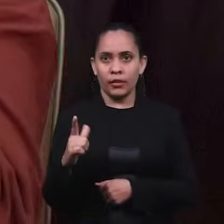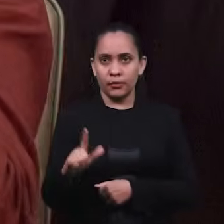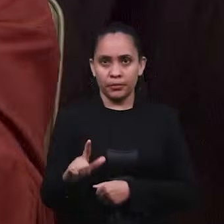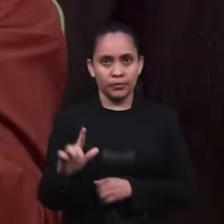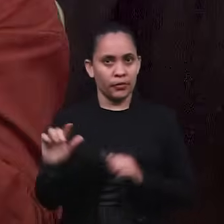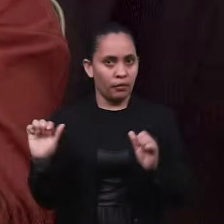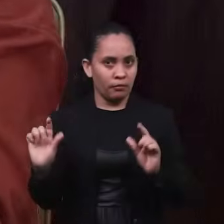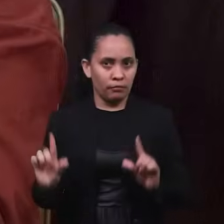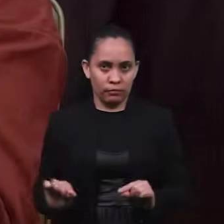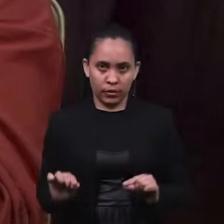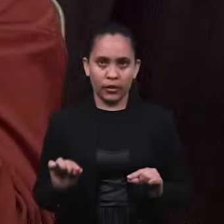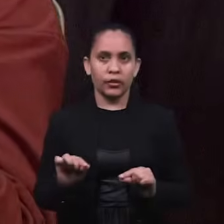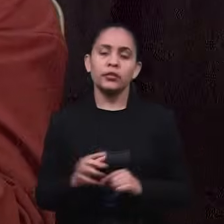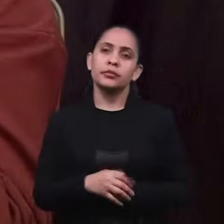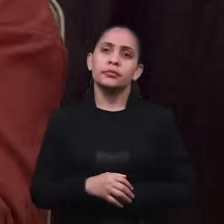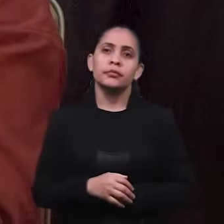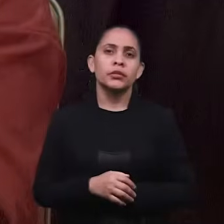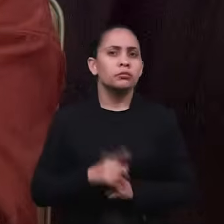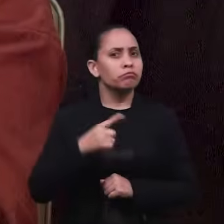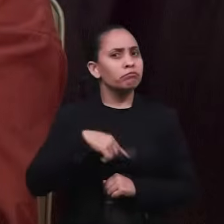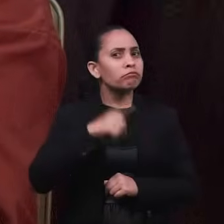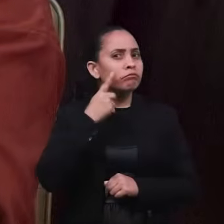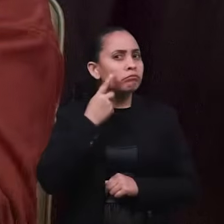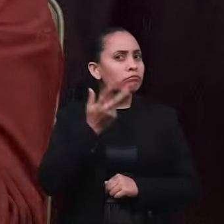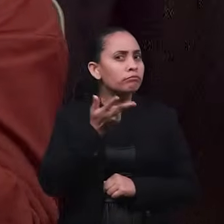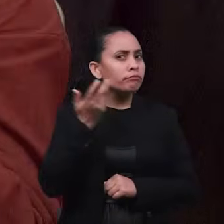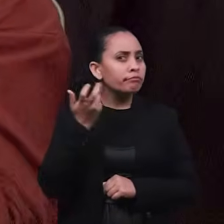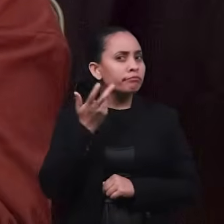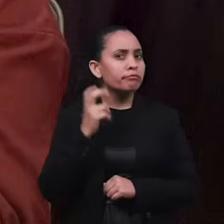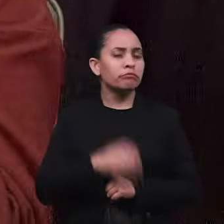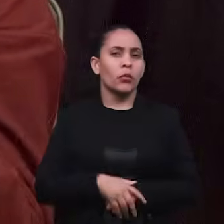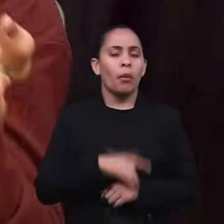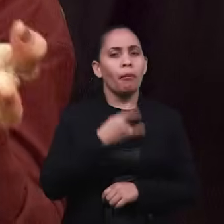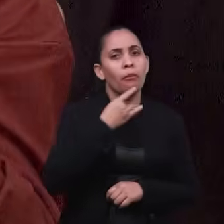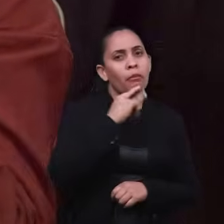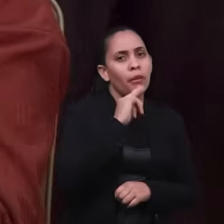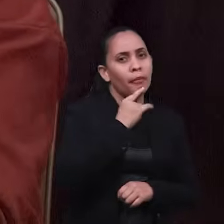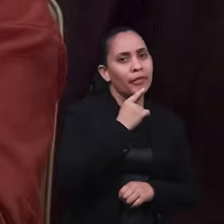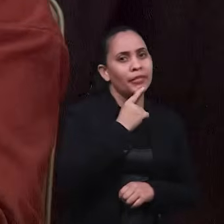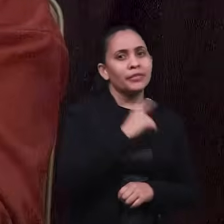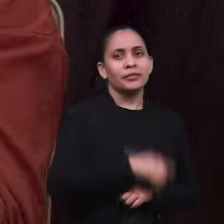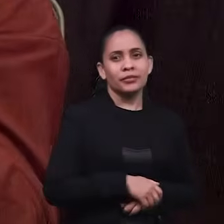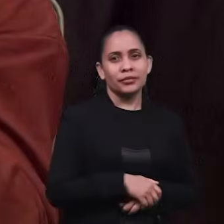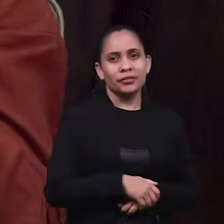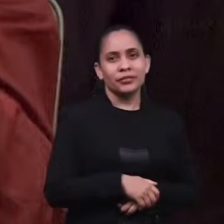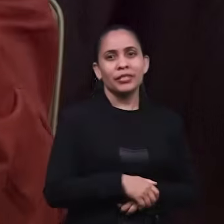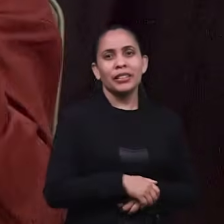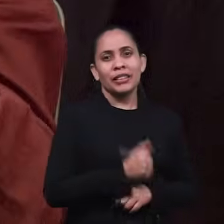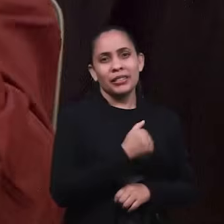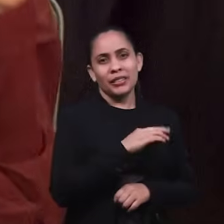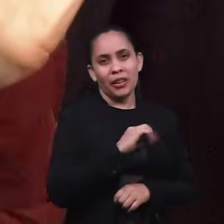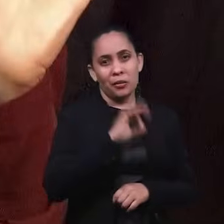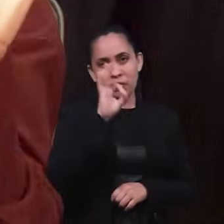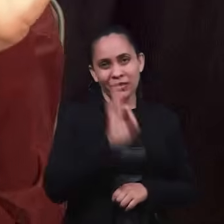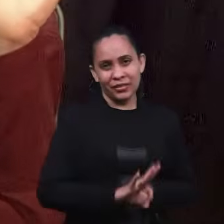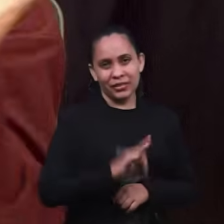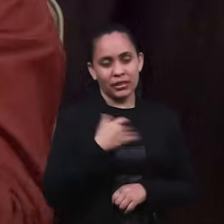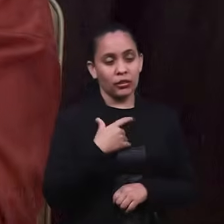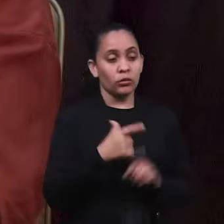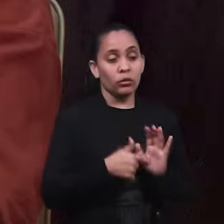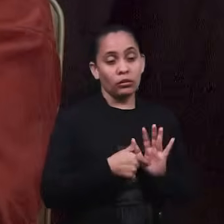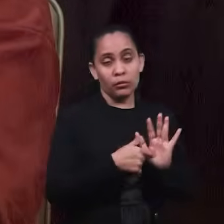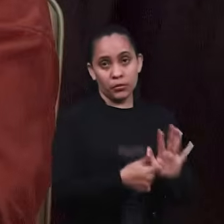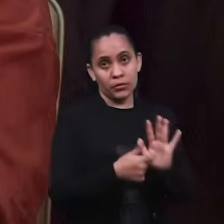que é menos... Para você ter uma ideia, né? É uma bebida alcoólica, 5% de álcool, né? Uma padrão